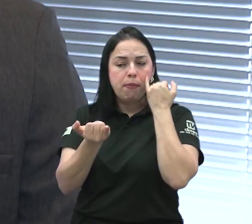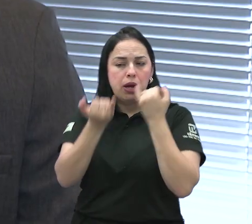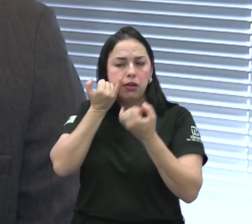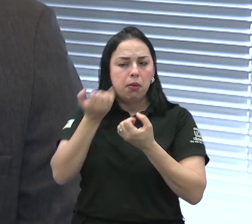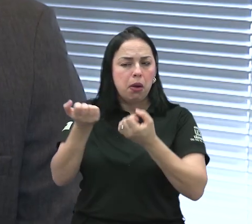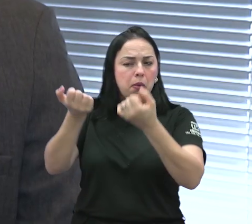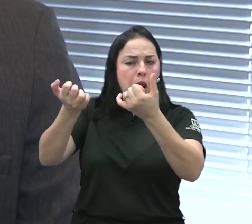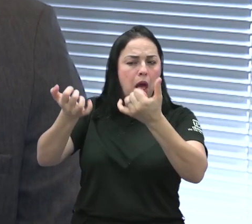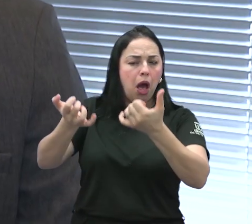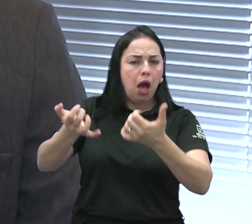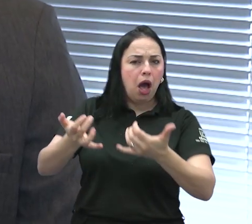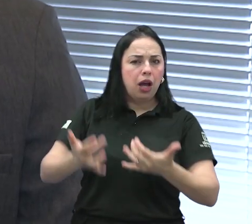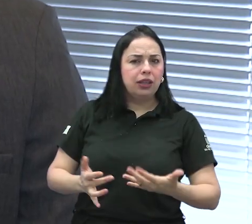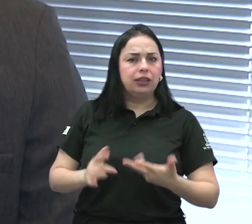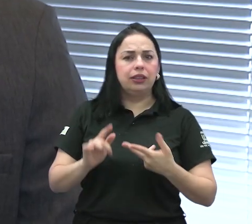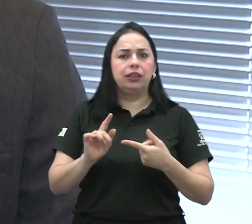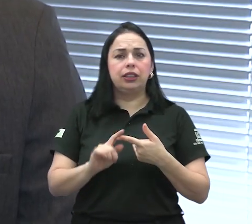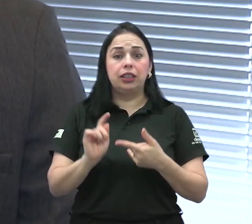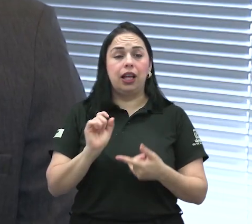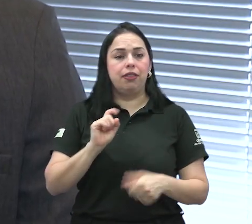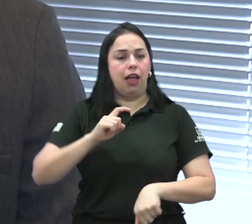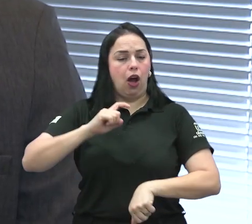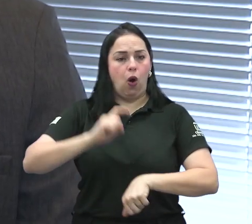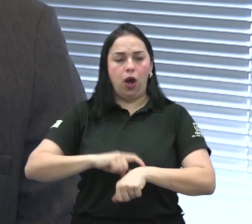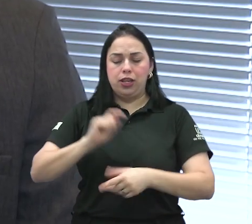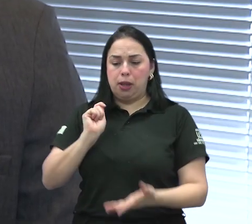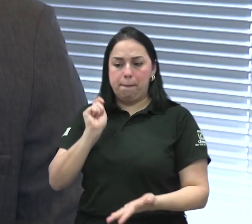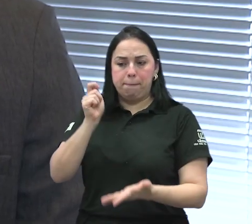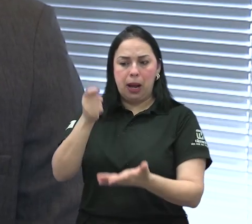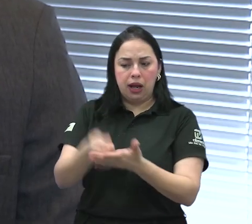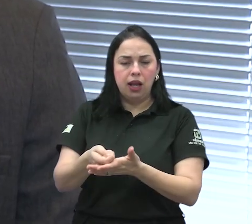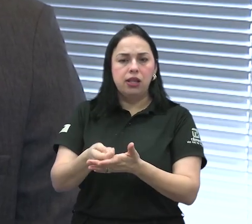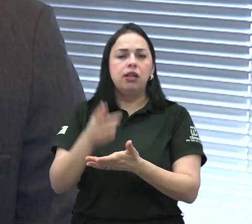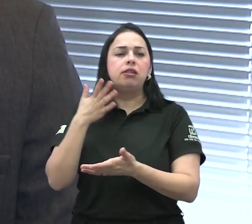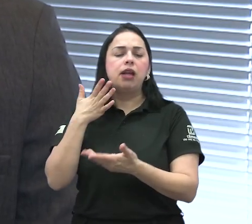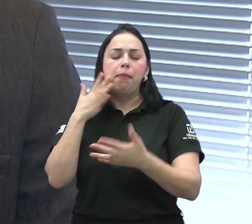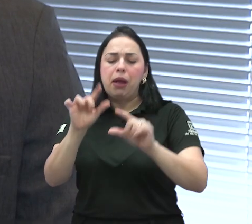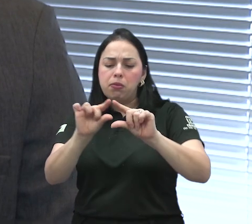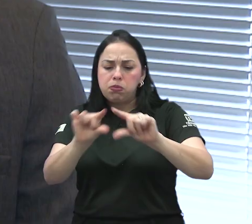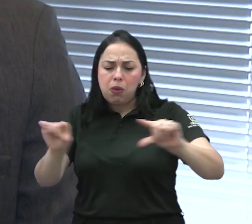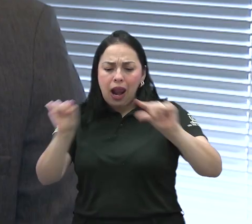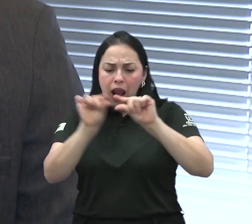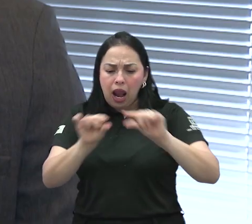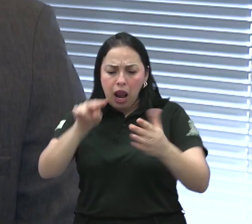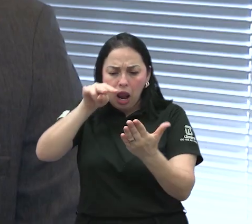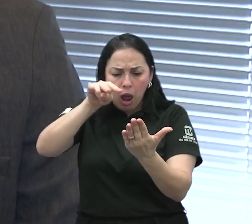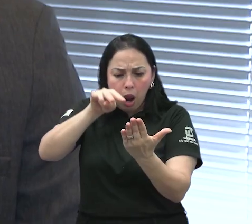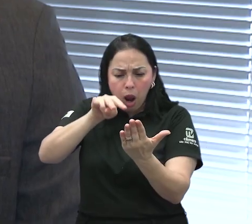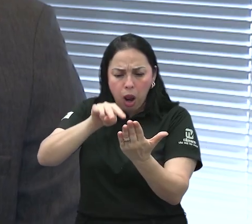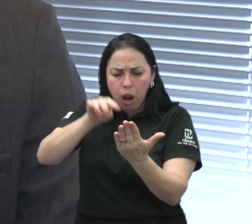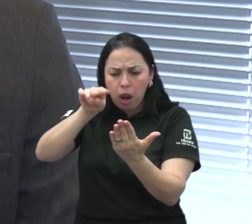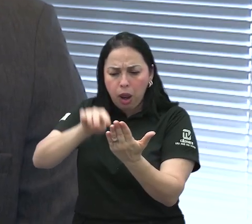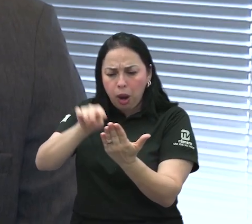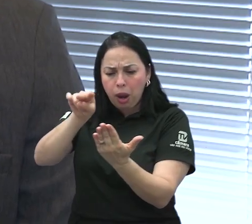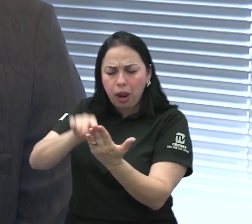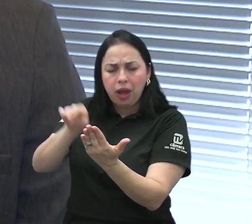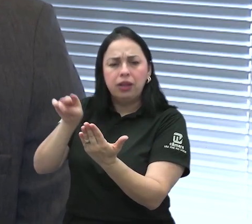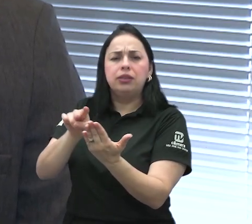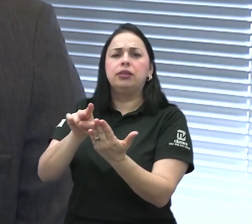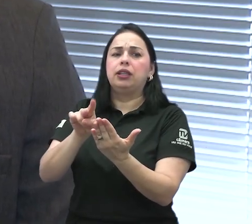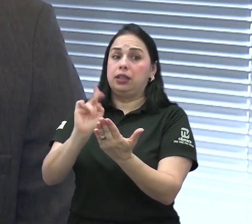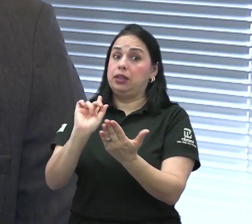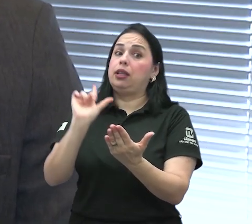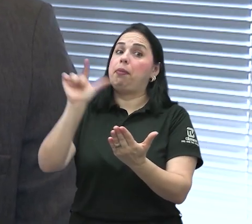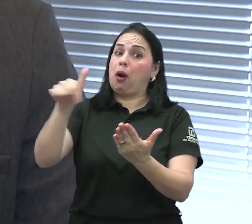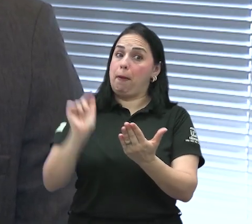aos anúncios, sempre que for fazer o pagamento de um boleto, verificar para quem está sendo pago, verificar